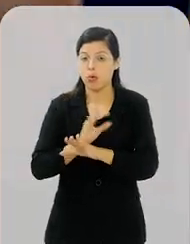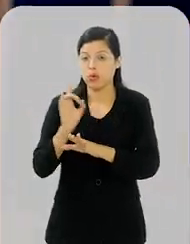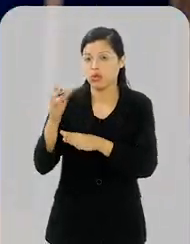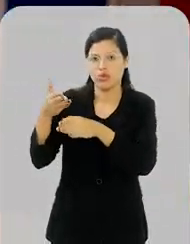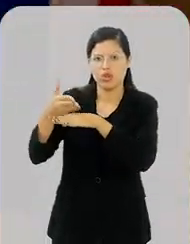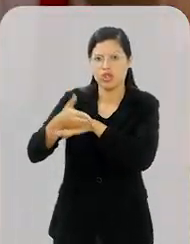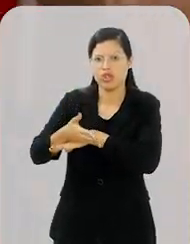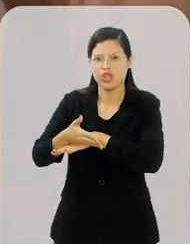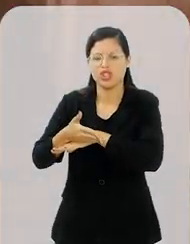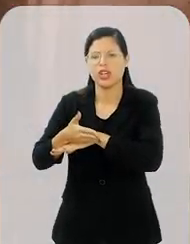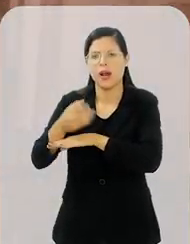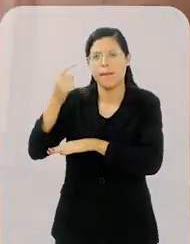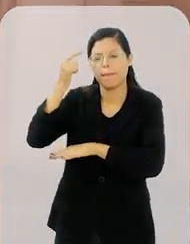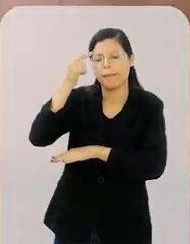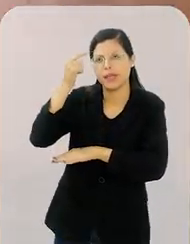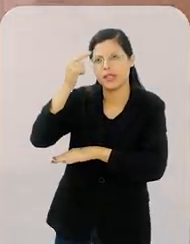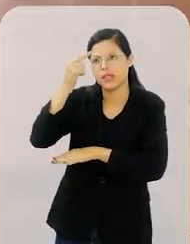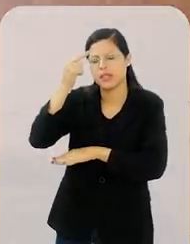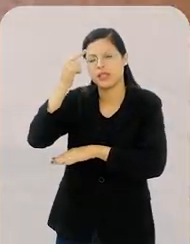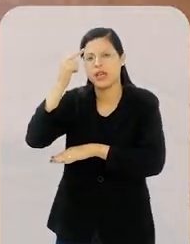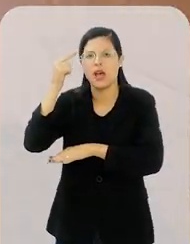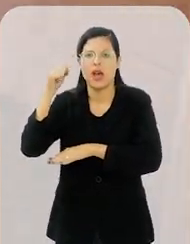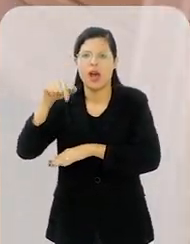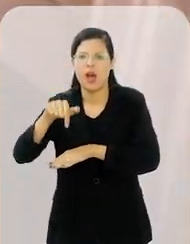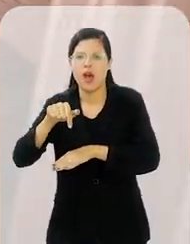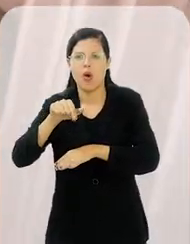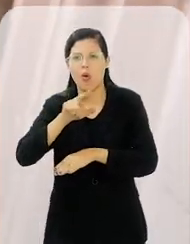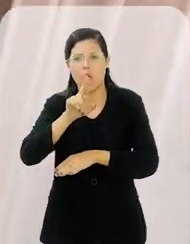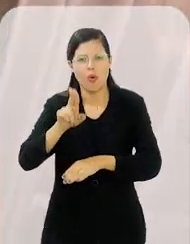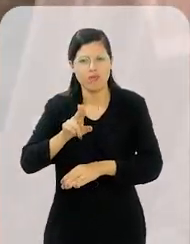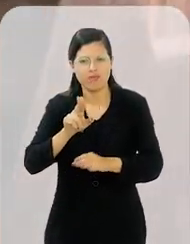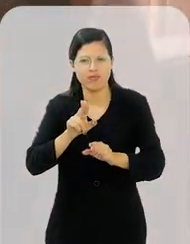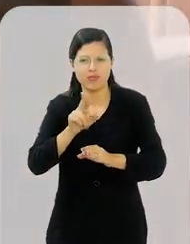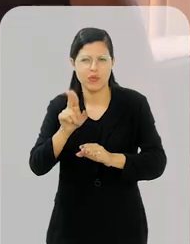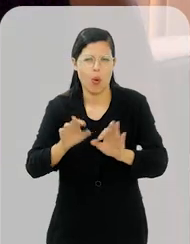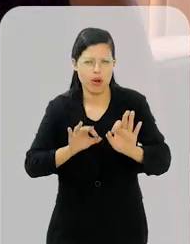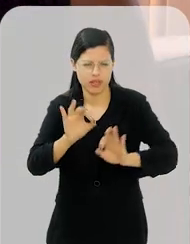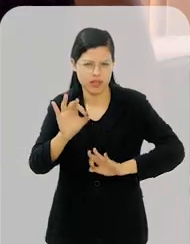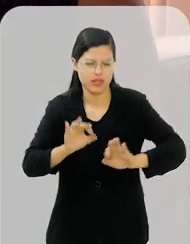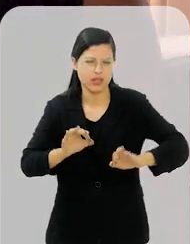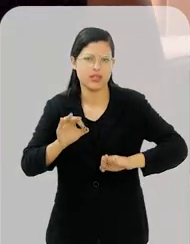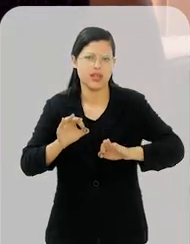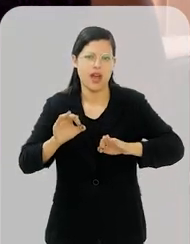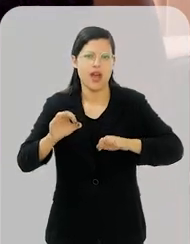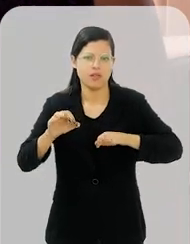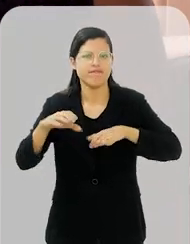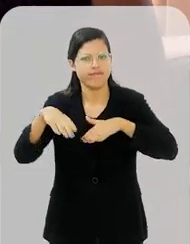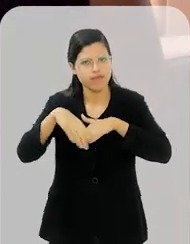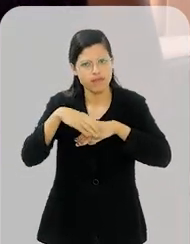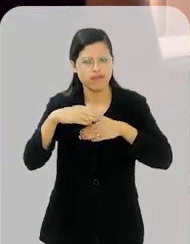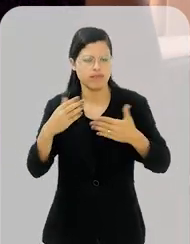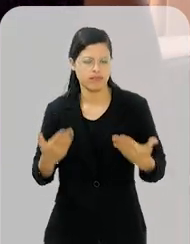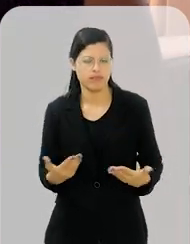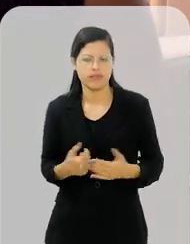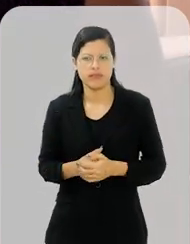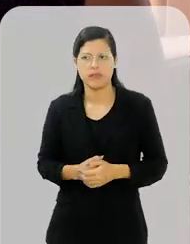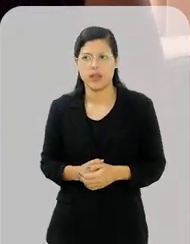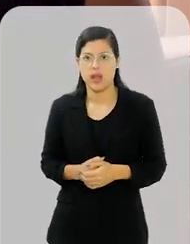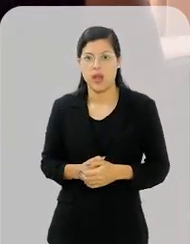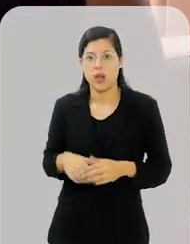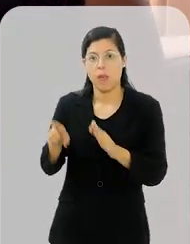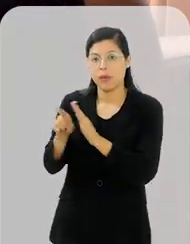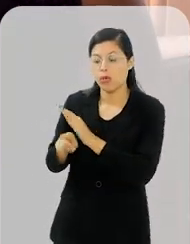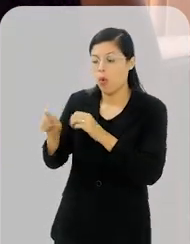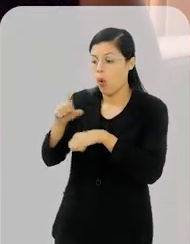ela só chega para se concentrar, tratar dos pés e por aí vai. Então,